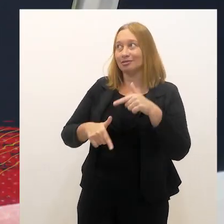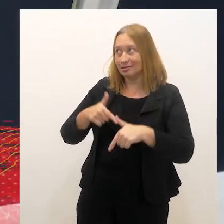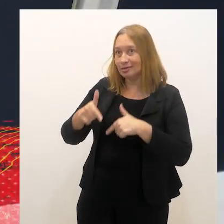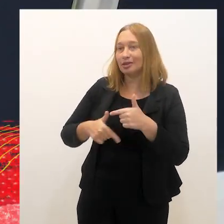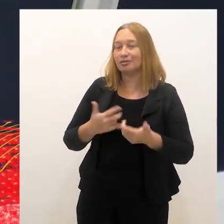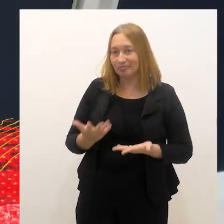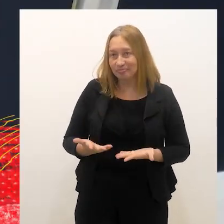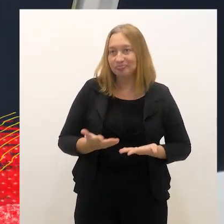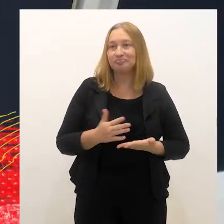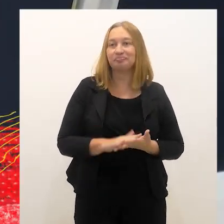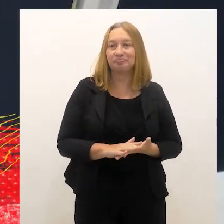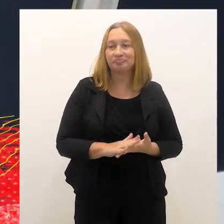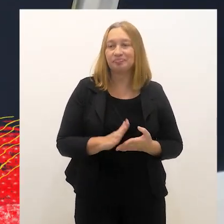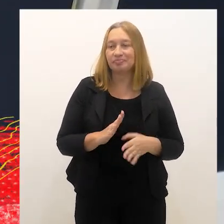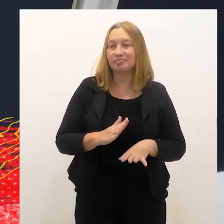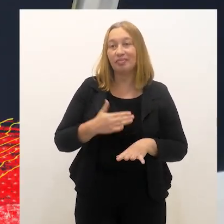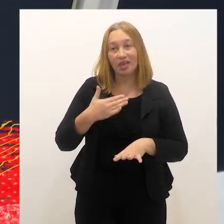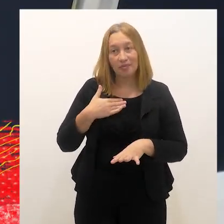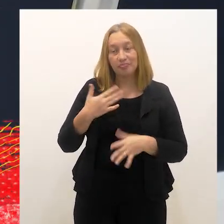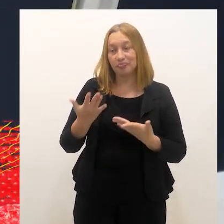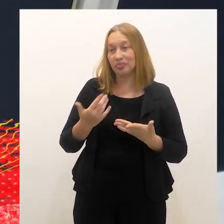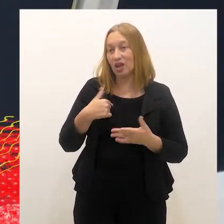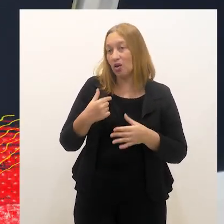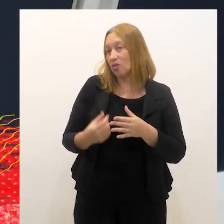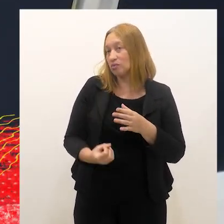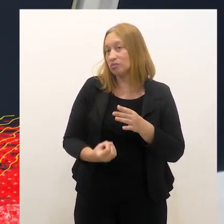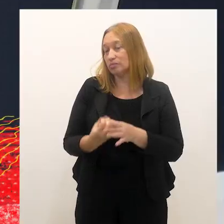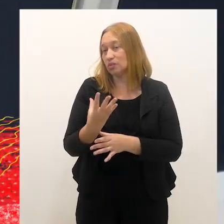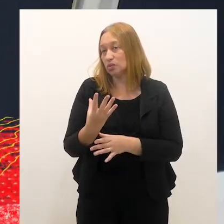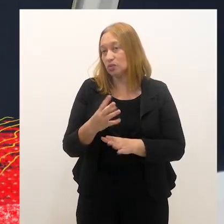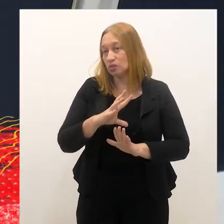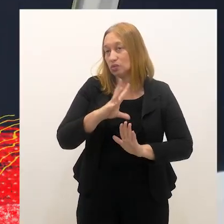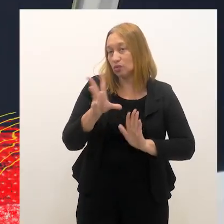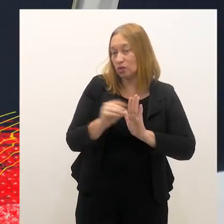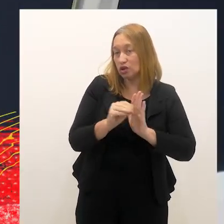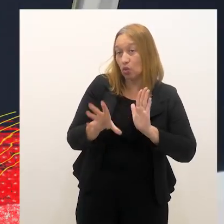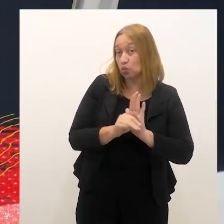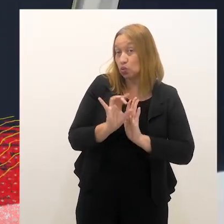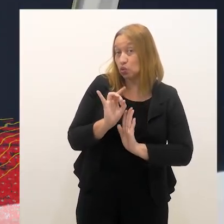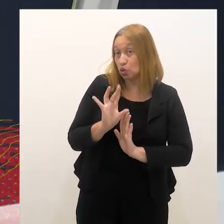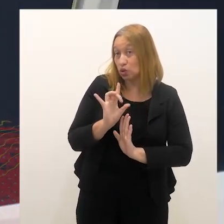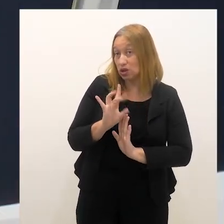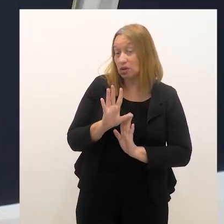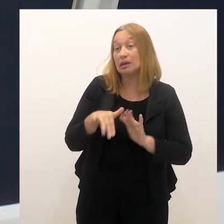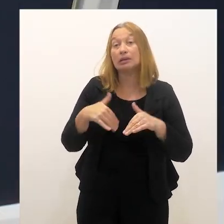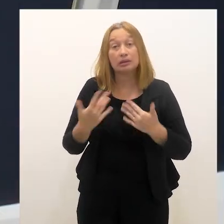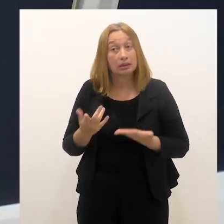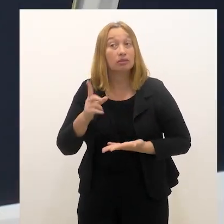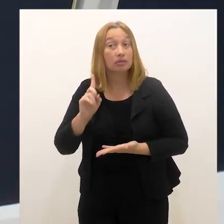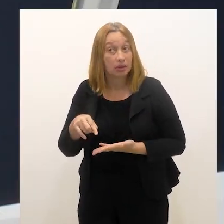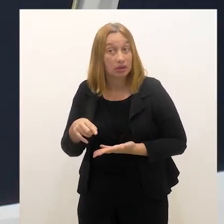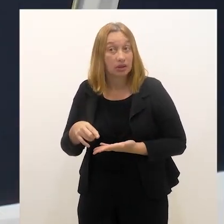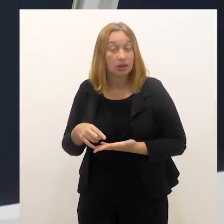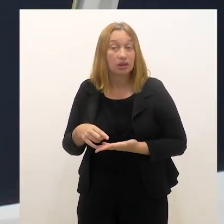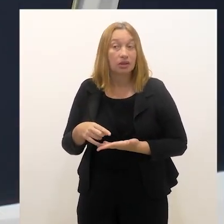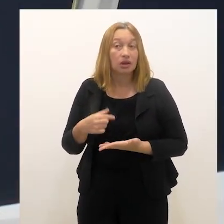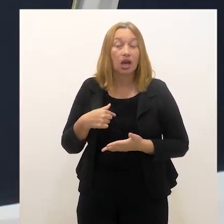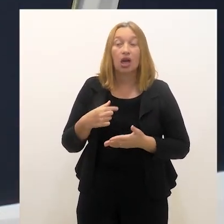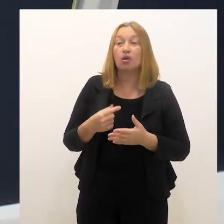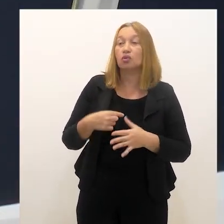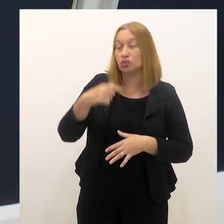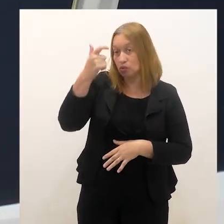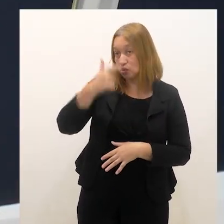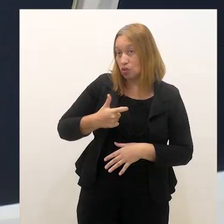Dá trabalho. Ainda mais no meu caso, que eu produzo conteúdo sozinho, né? Então é isso. Eu acabo